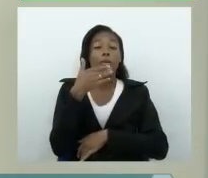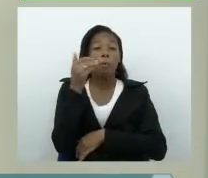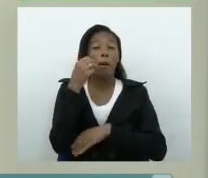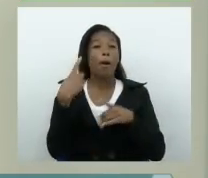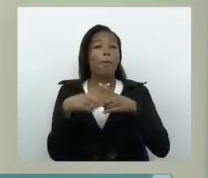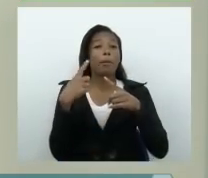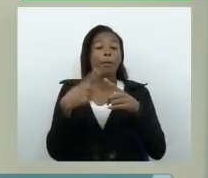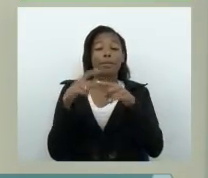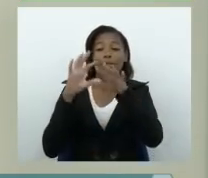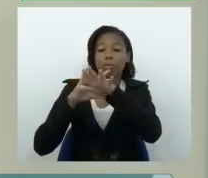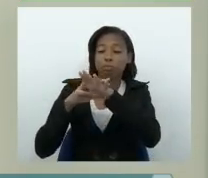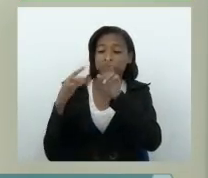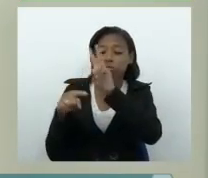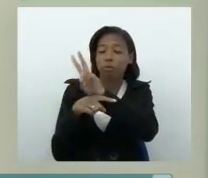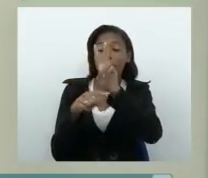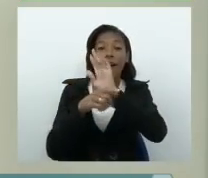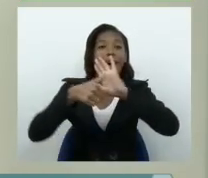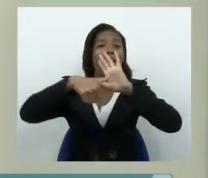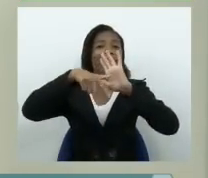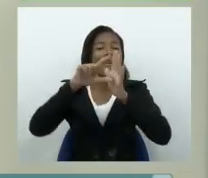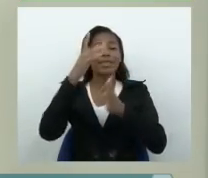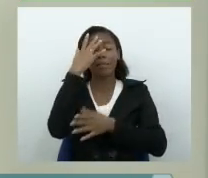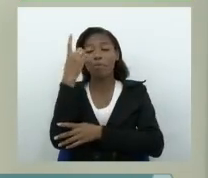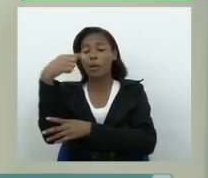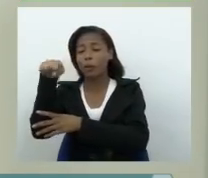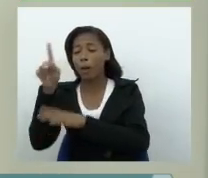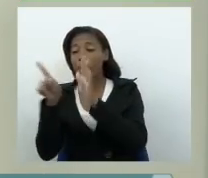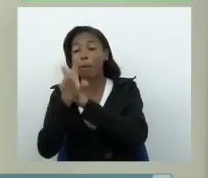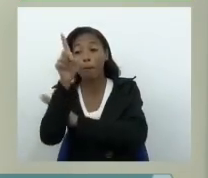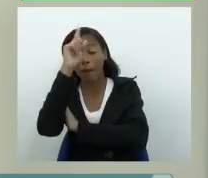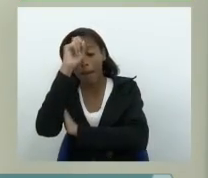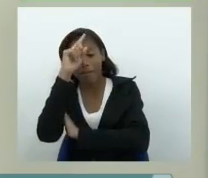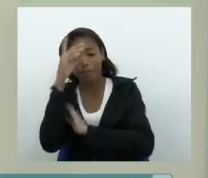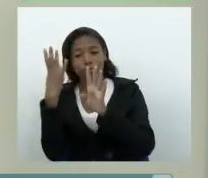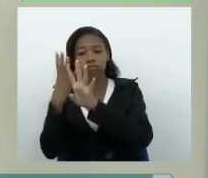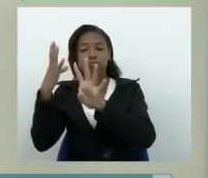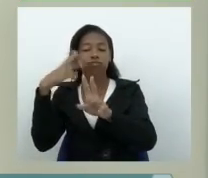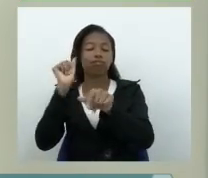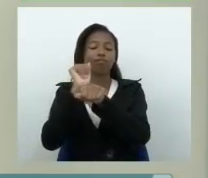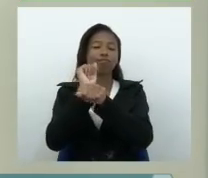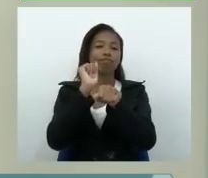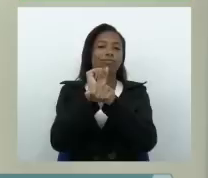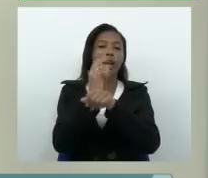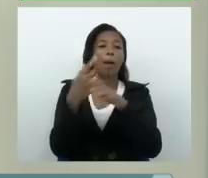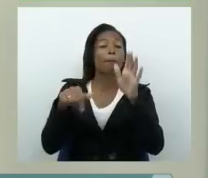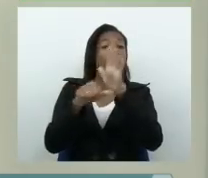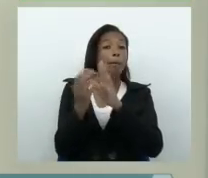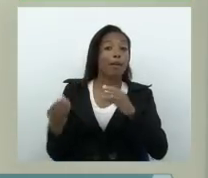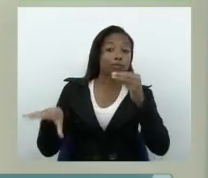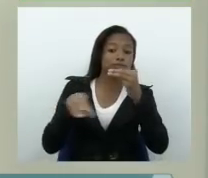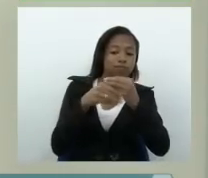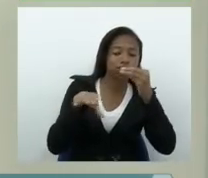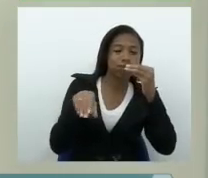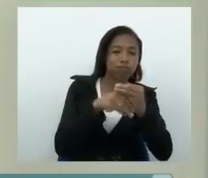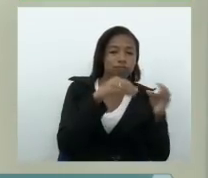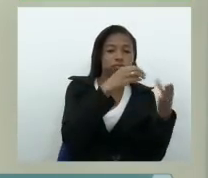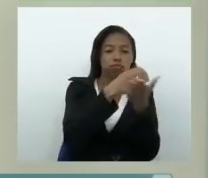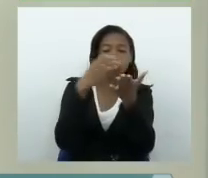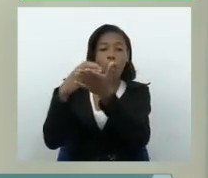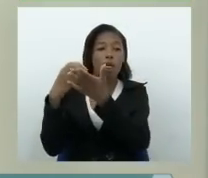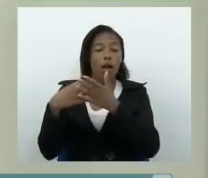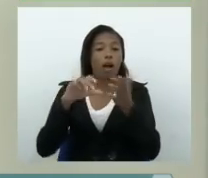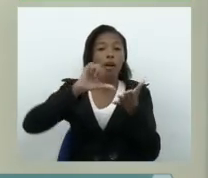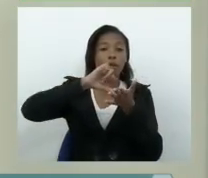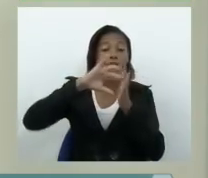tratar o doente antes dele padecer enfermo nas filas dos hospitais. Vou instalar policlínicas em toda